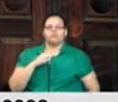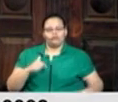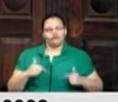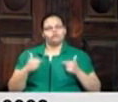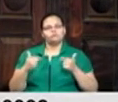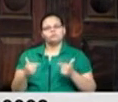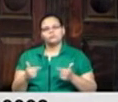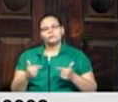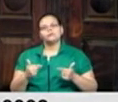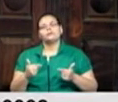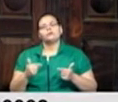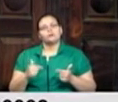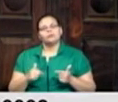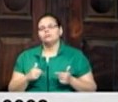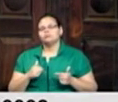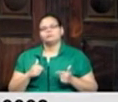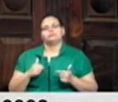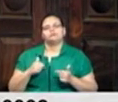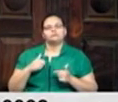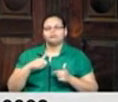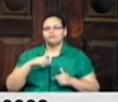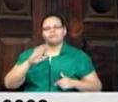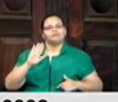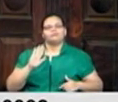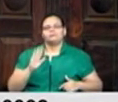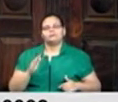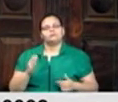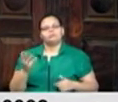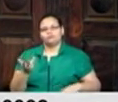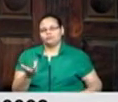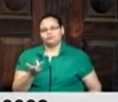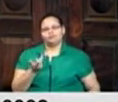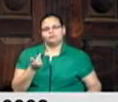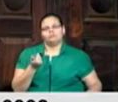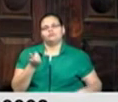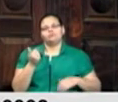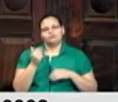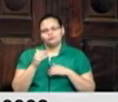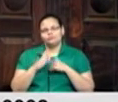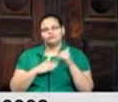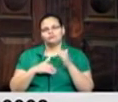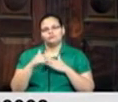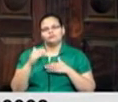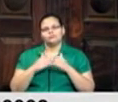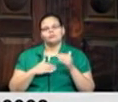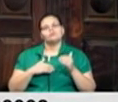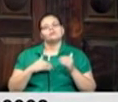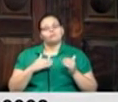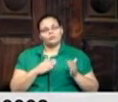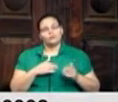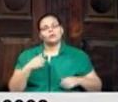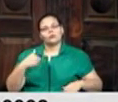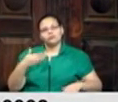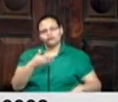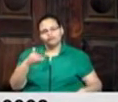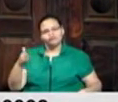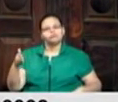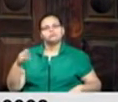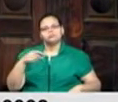desempenho altamente qualificado. Correu a cidade